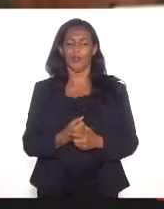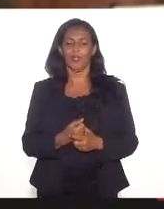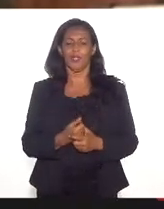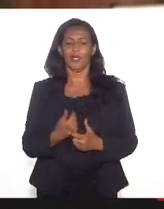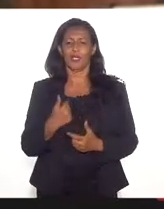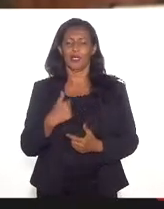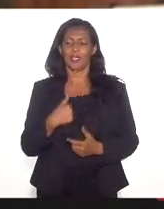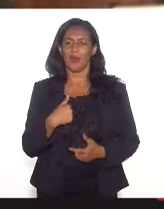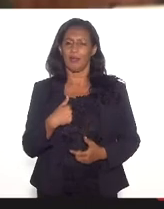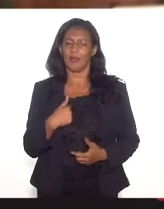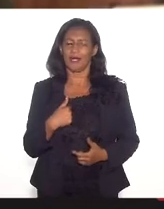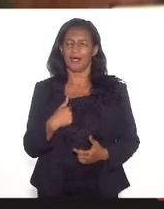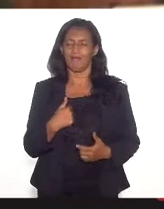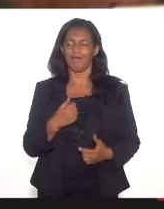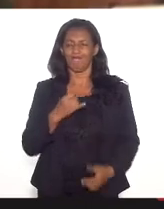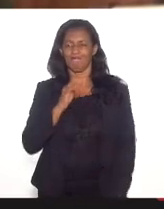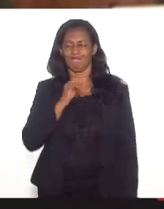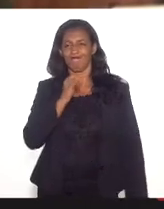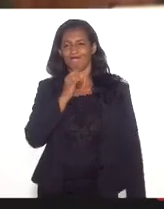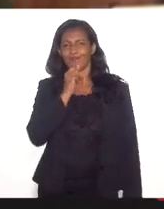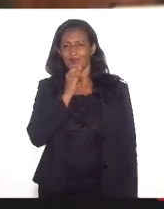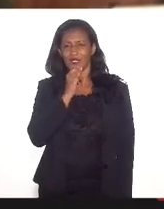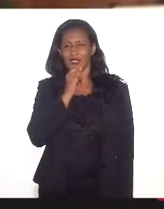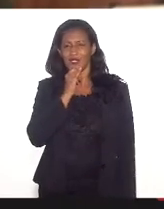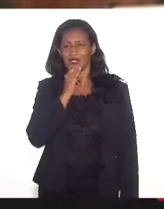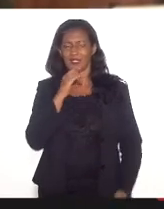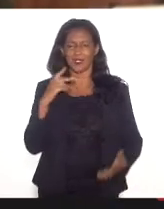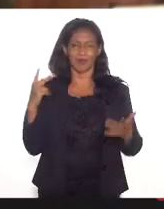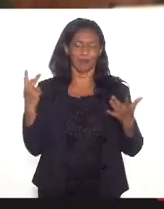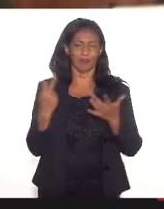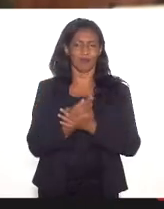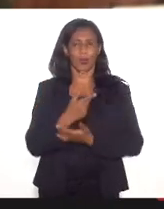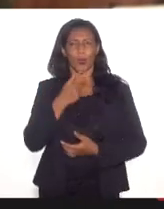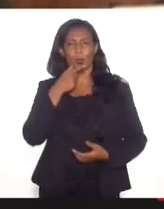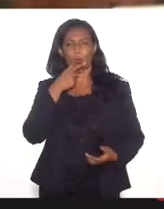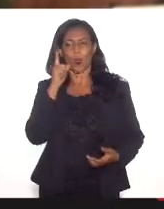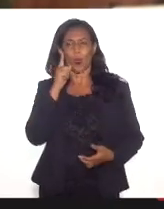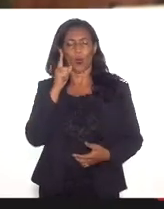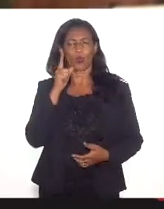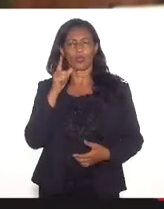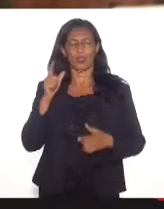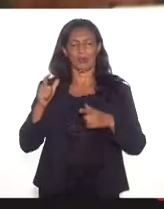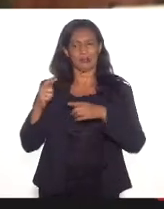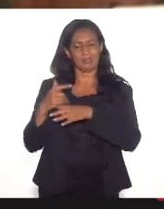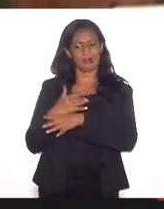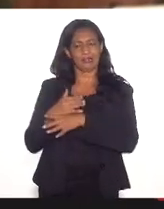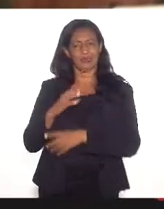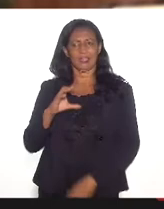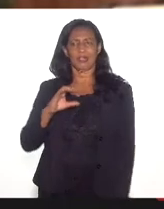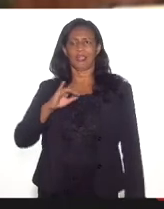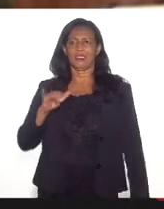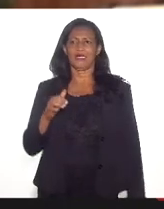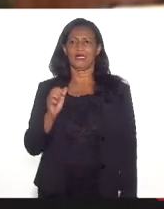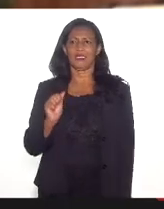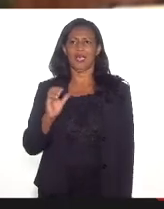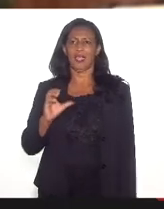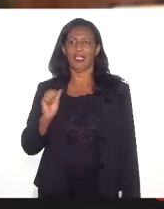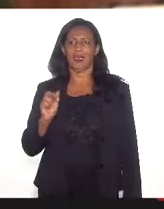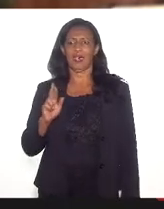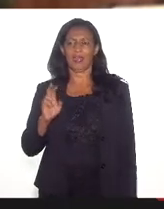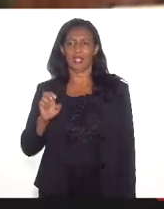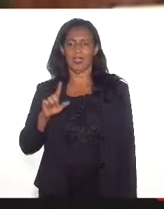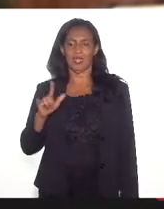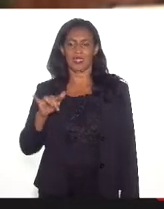e a minha indignação pela tragédia de ontem no Jacarezinho. É impressionante como um ano